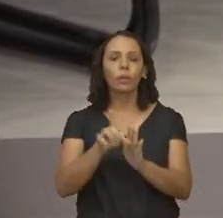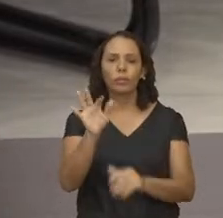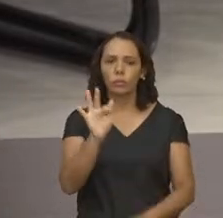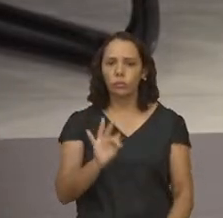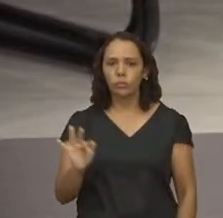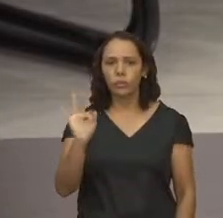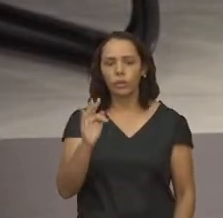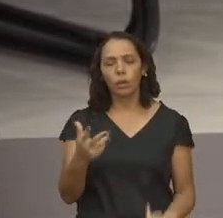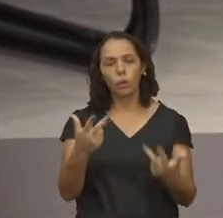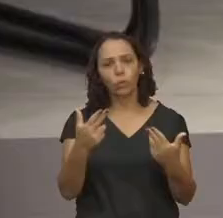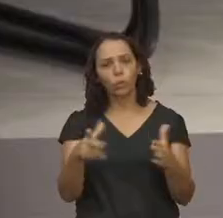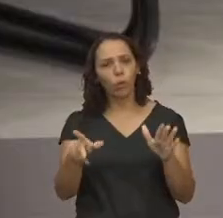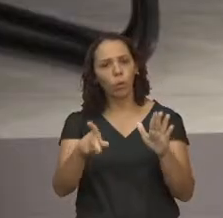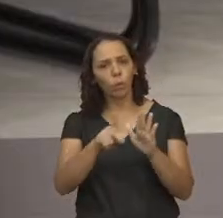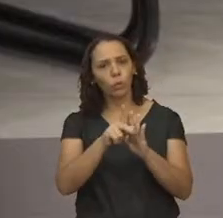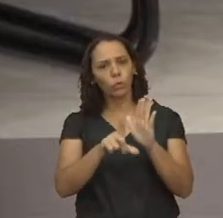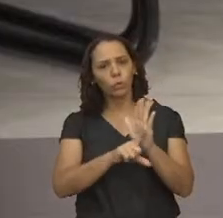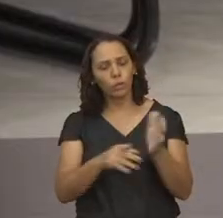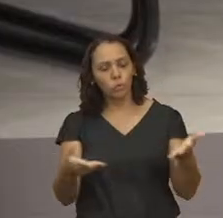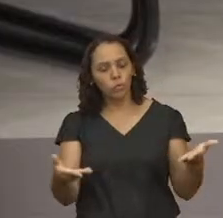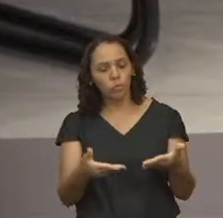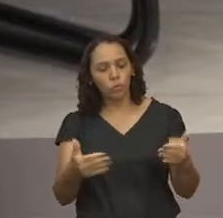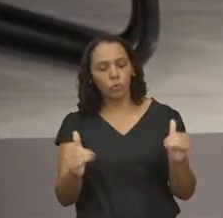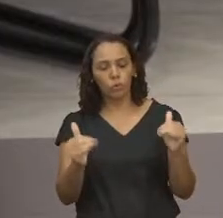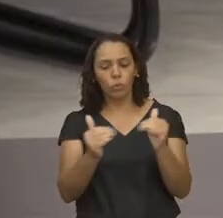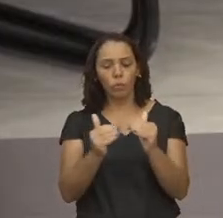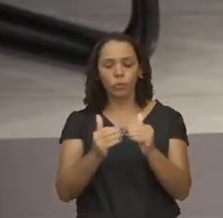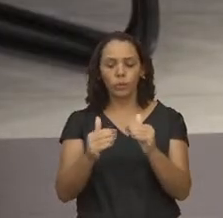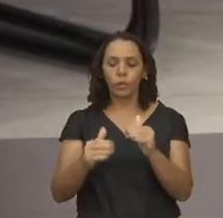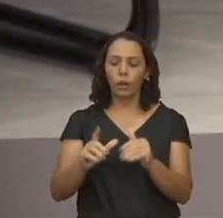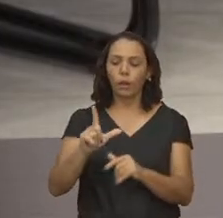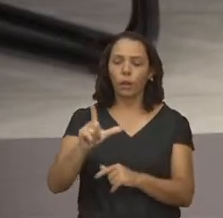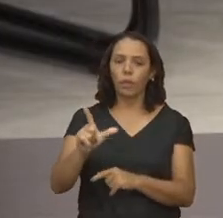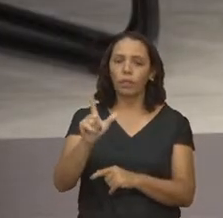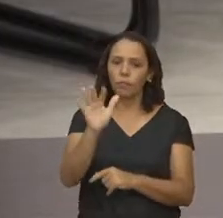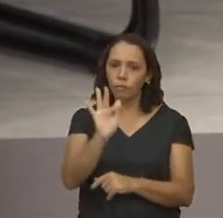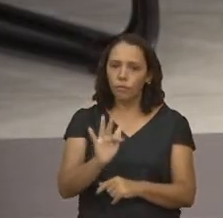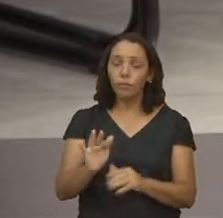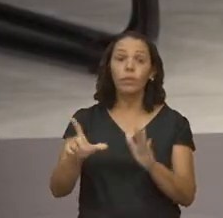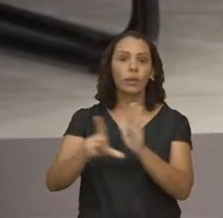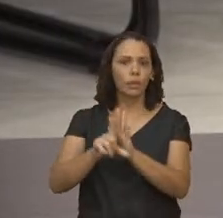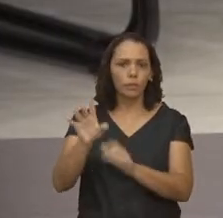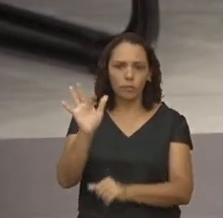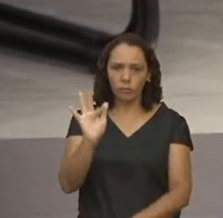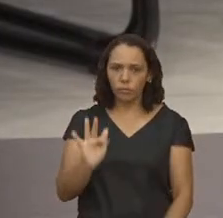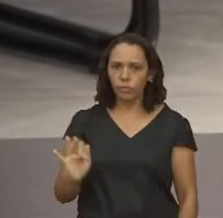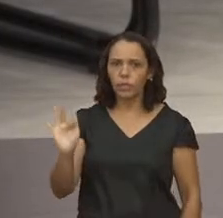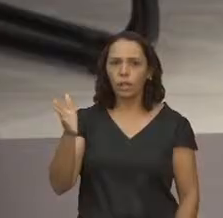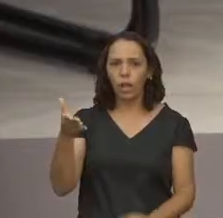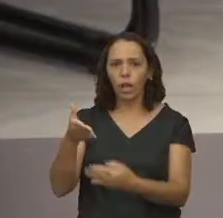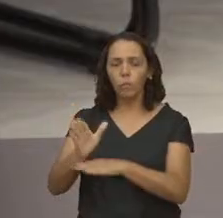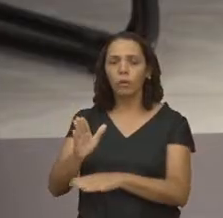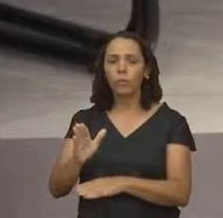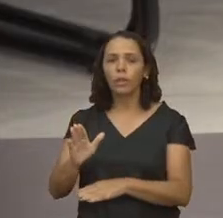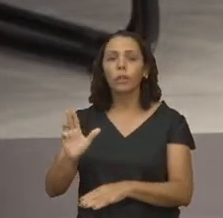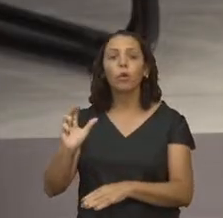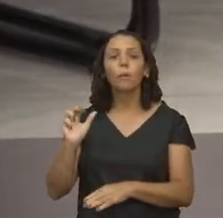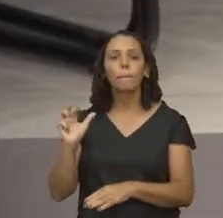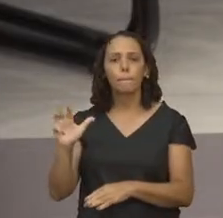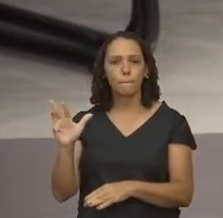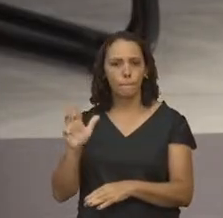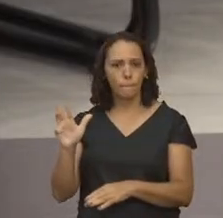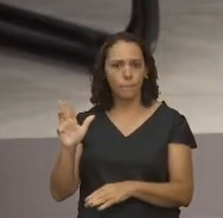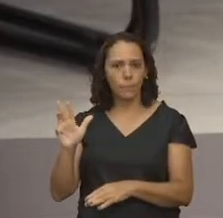lei federal, né, que o presidente Lula aprovou em 2025, muito importante essa iniciativa, e aquela coisa,